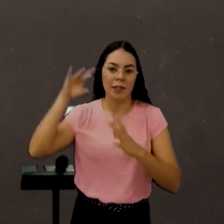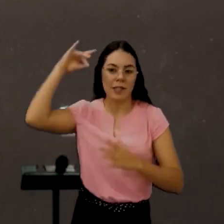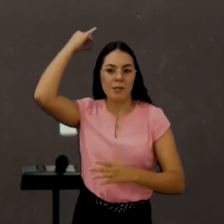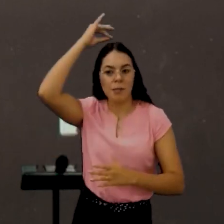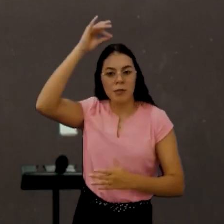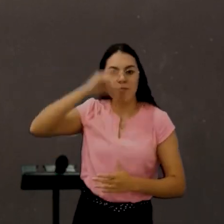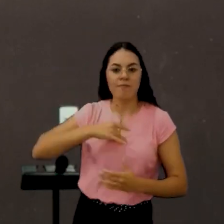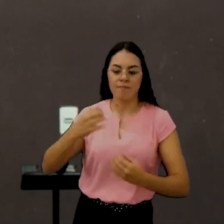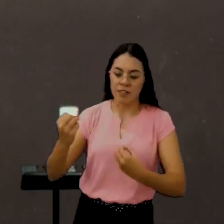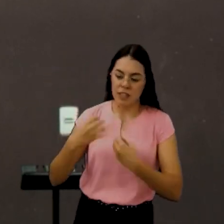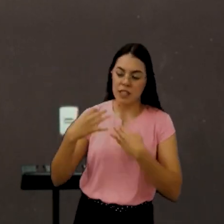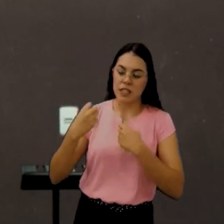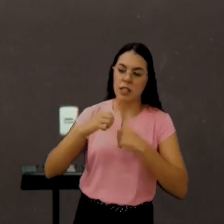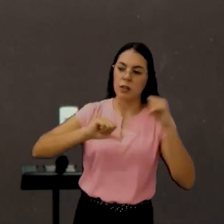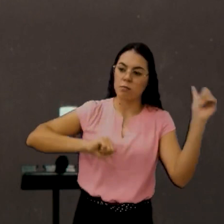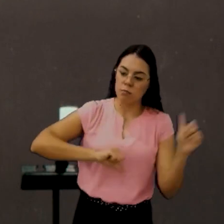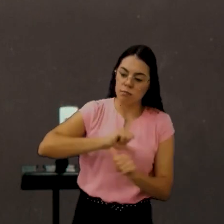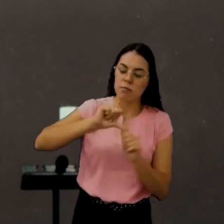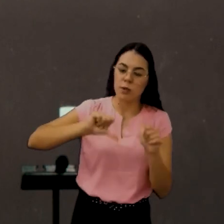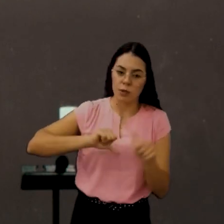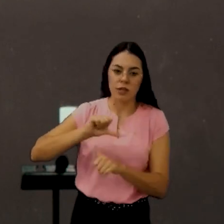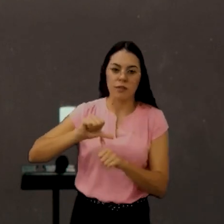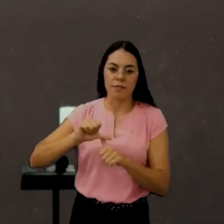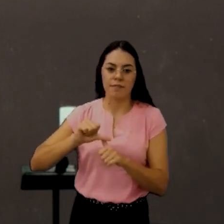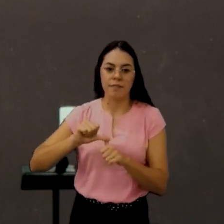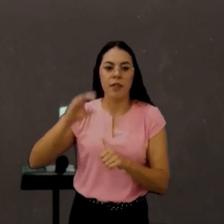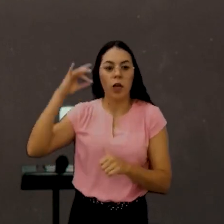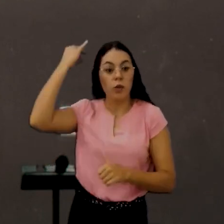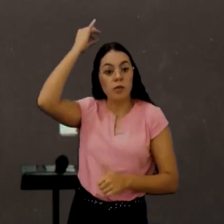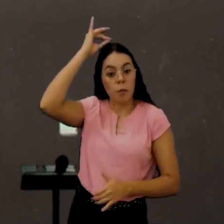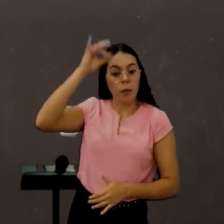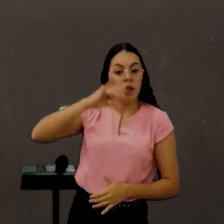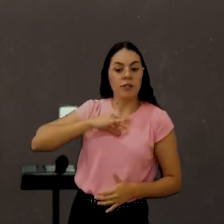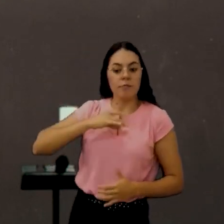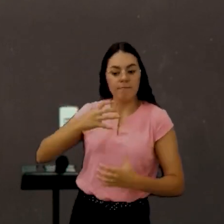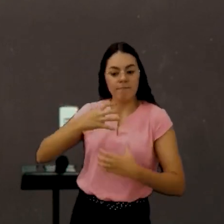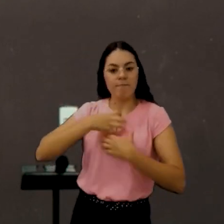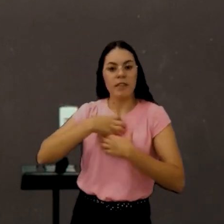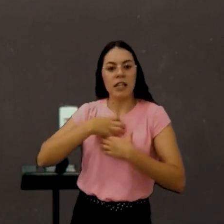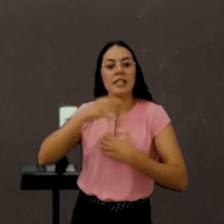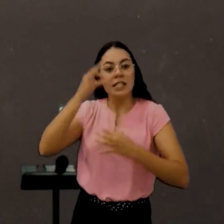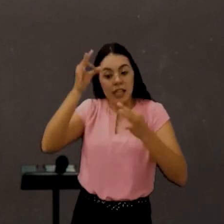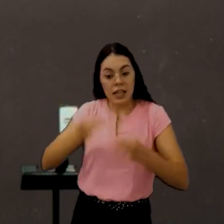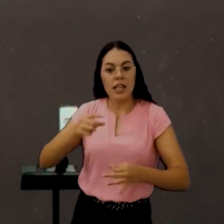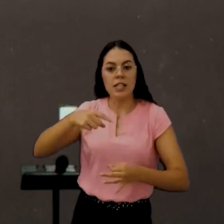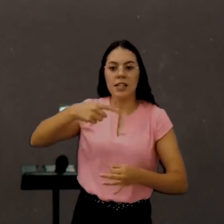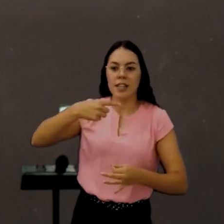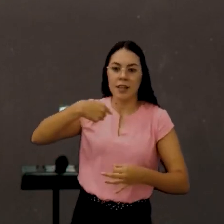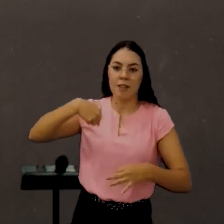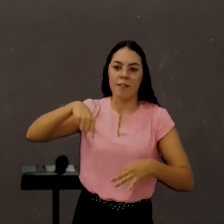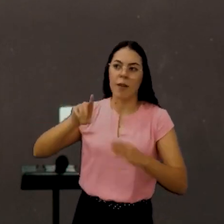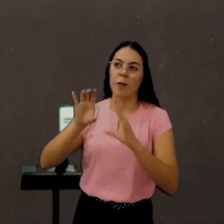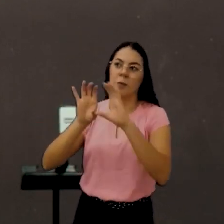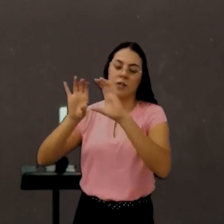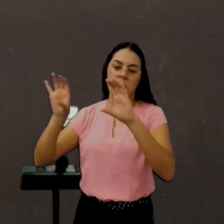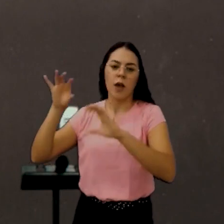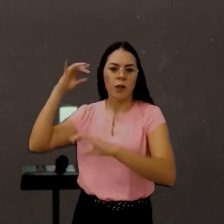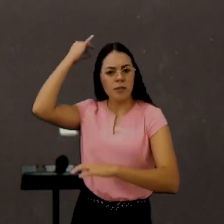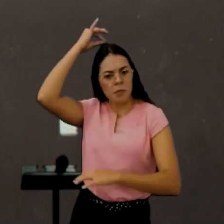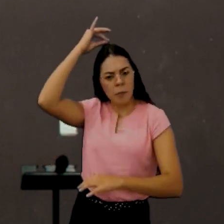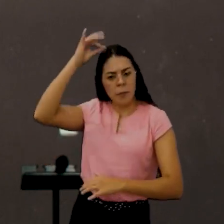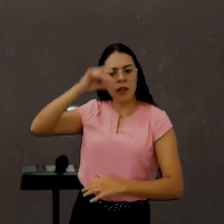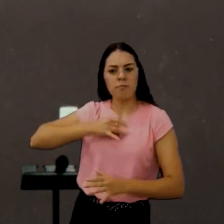que te ensina, que te transforma. Esse é o Espírito Santo que te dá certeza de que você vai para o céu. É esse Espírito Santo que te